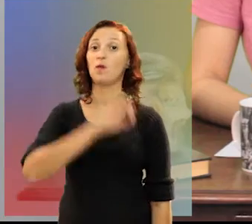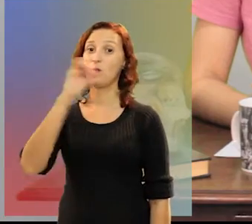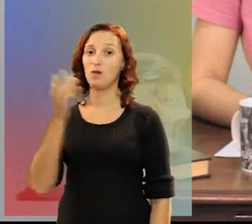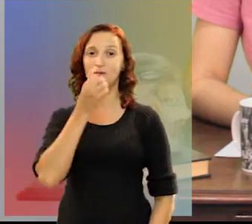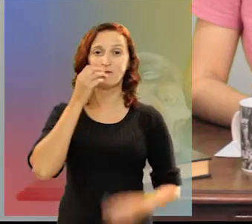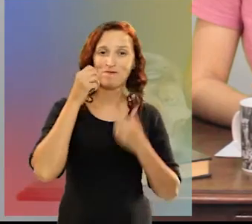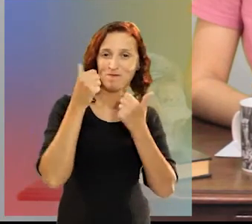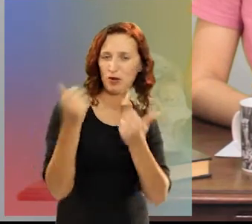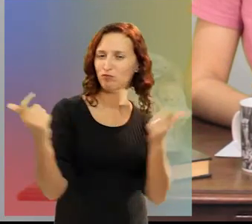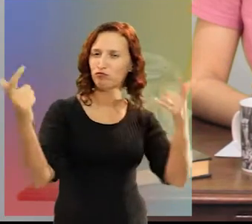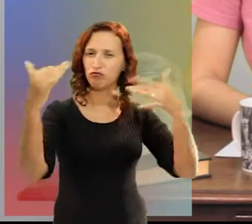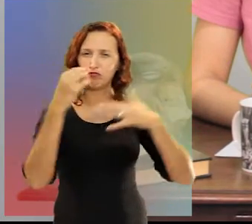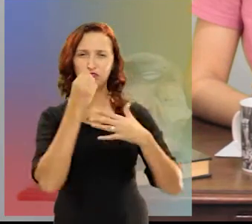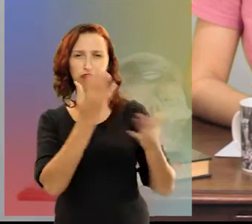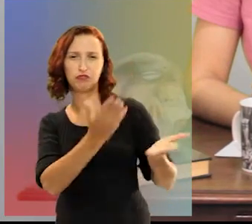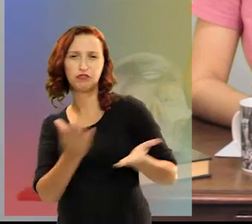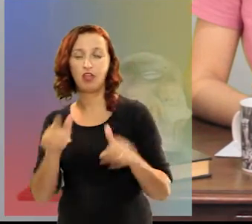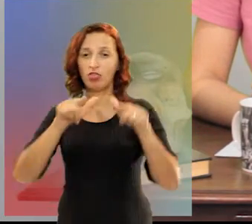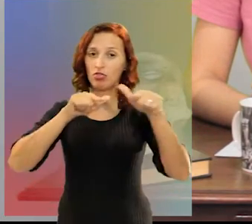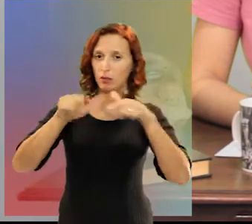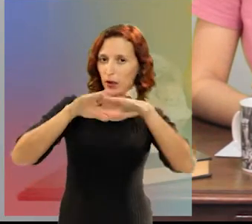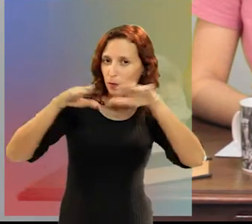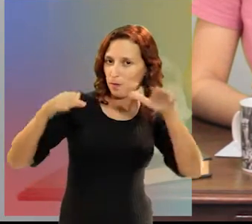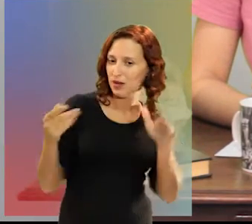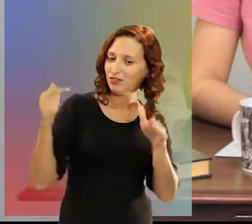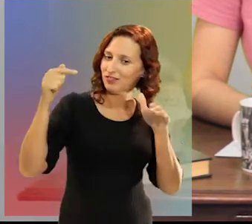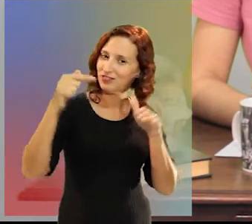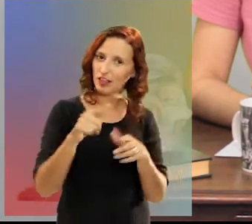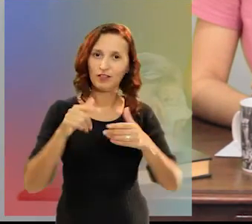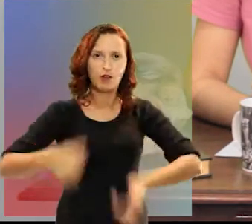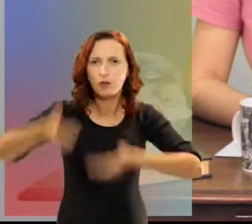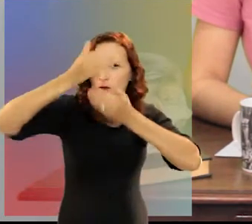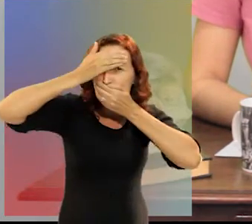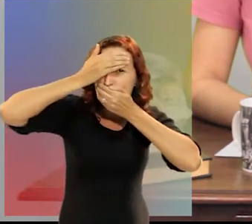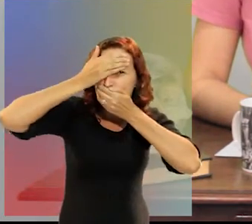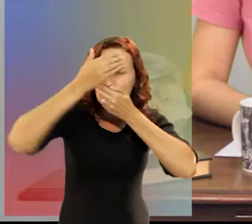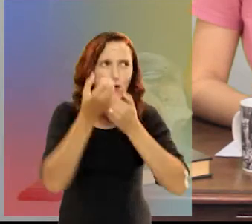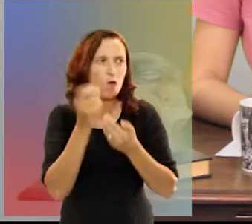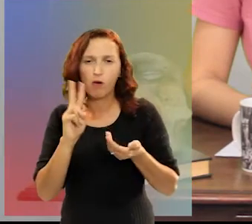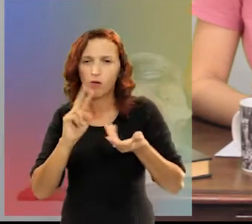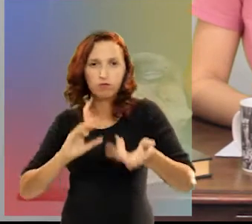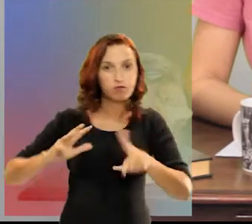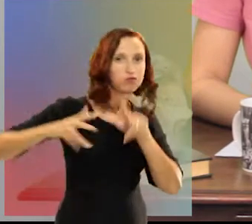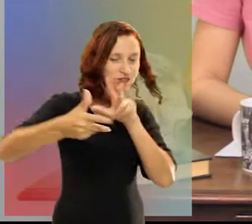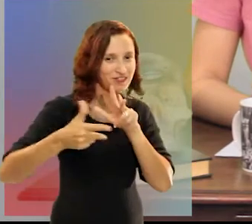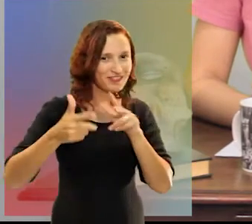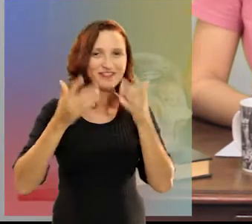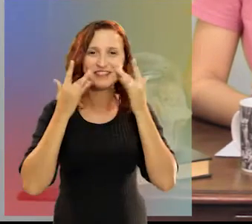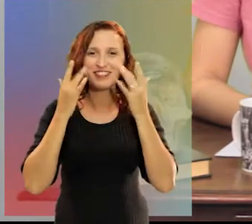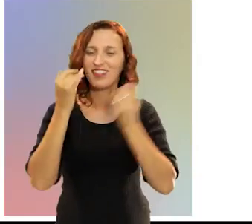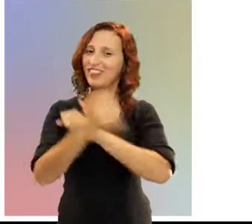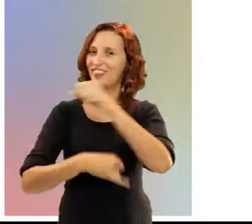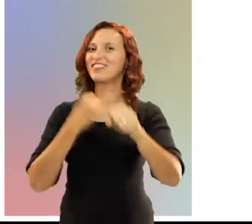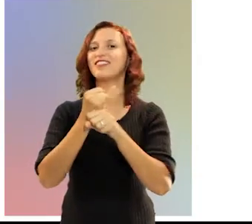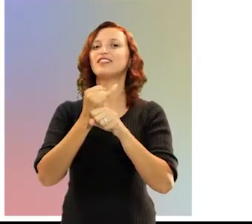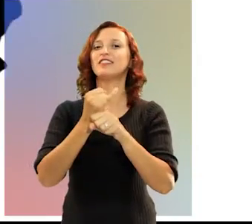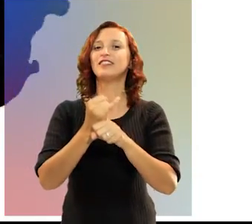Olá, gurizada! Sejam todos bem-vindos ao Trabalho de Mesa, o seu programa terrorista ou revolucionário de teatro na